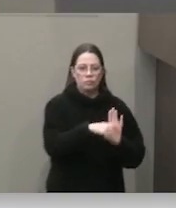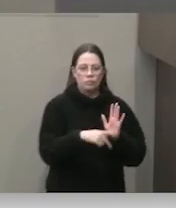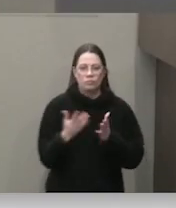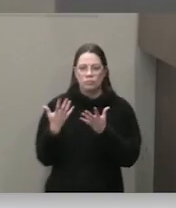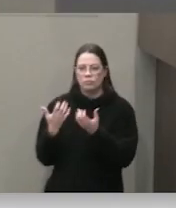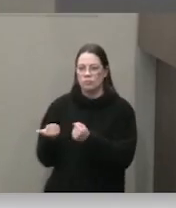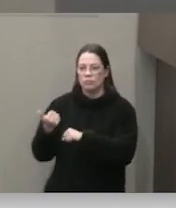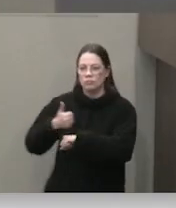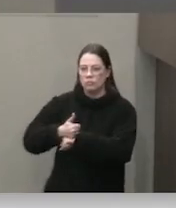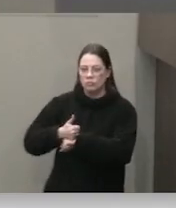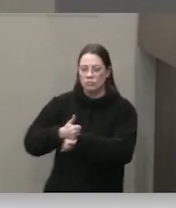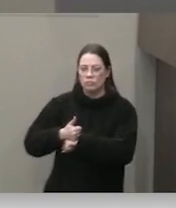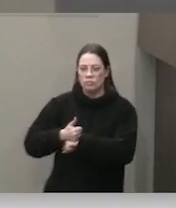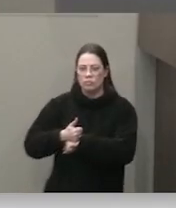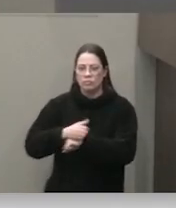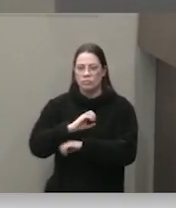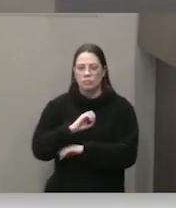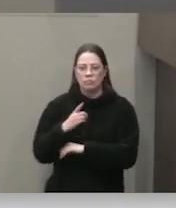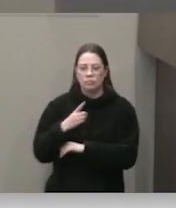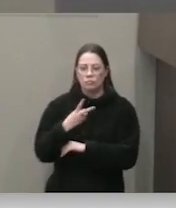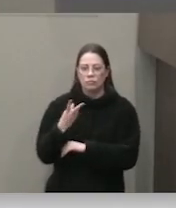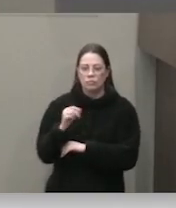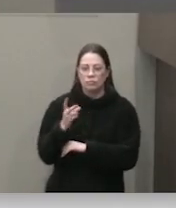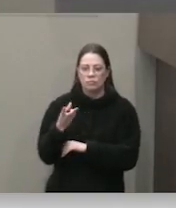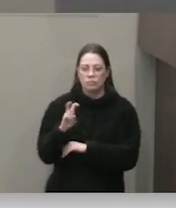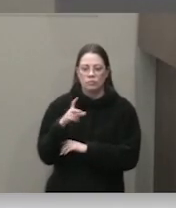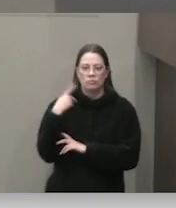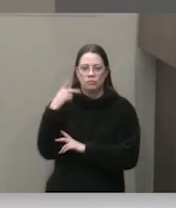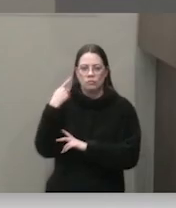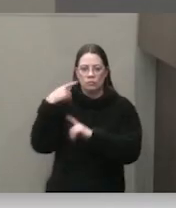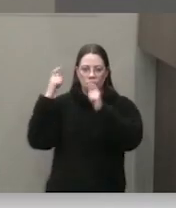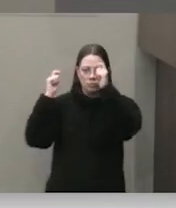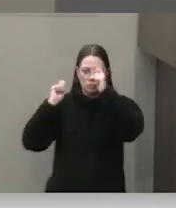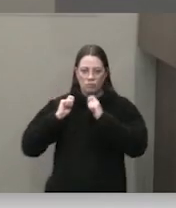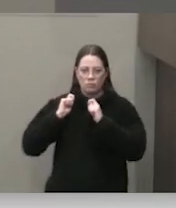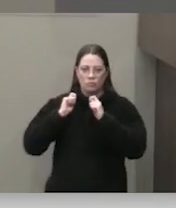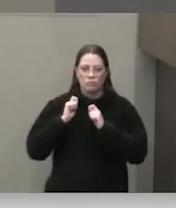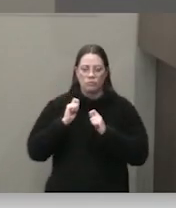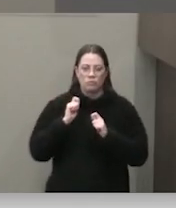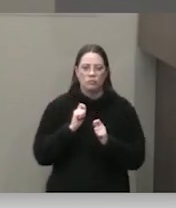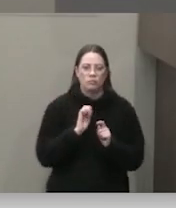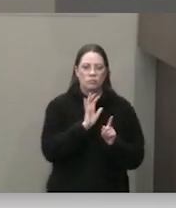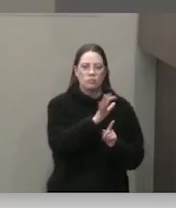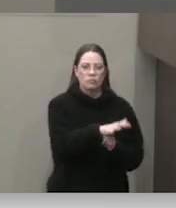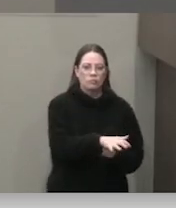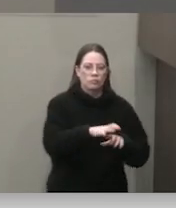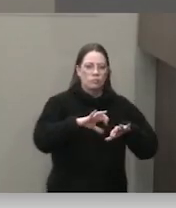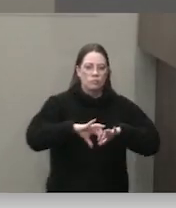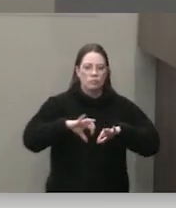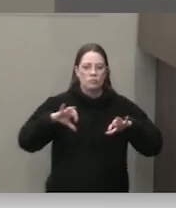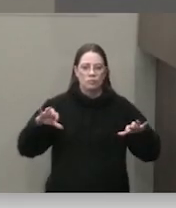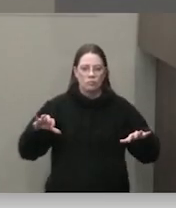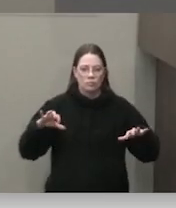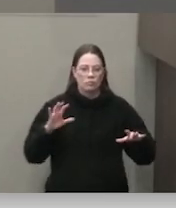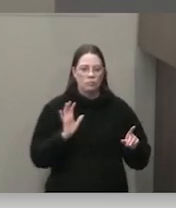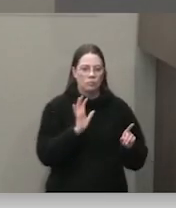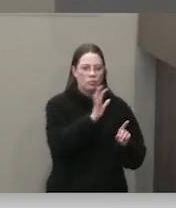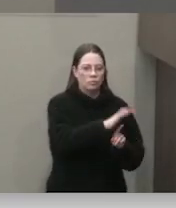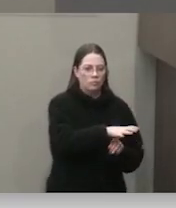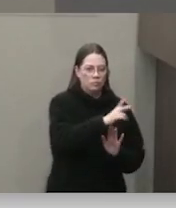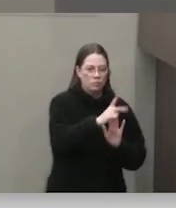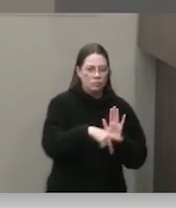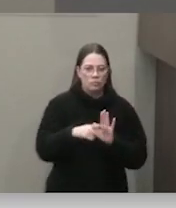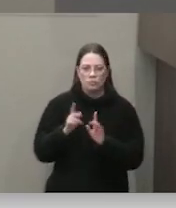e ao substitutivo 01/2025. Vereadora Ada Cristina Munareto emite votos em separado contrário ao projeto